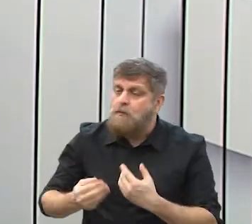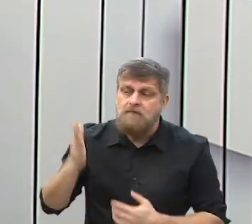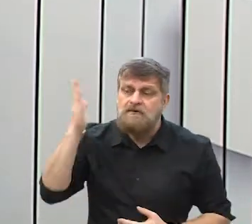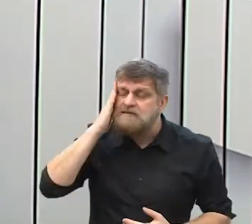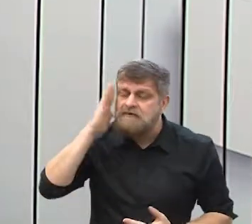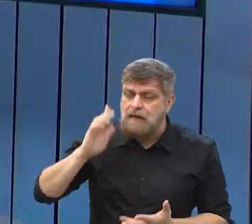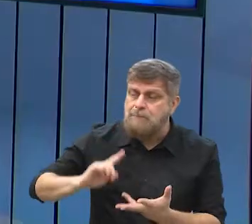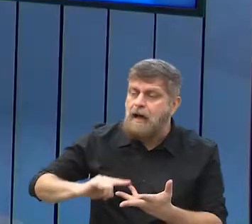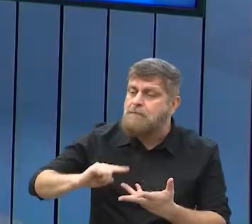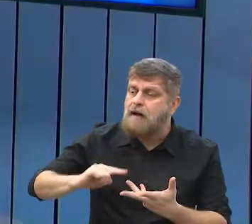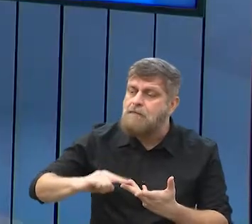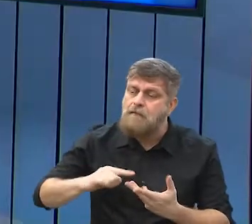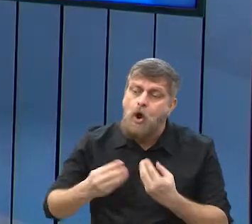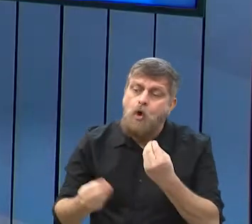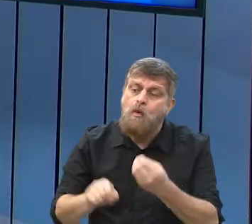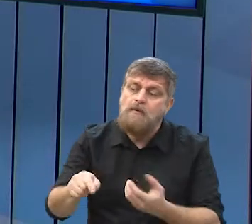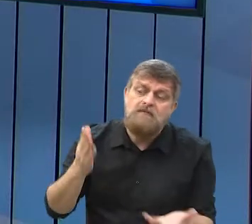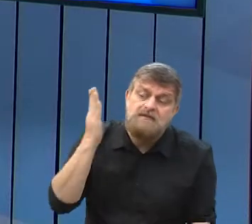demandas chegam até o senhor?